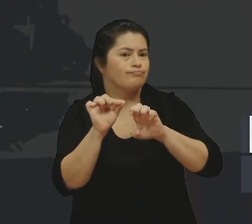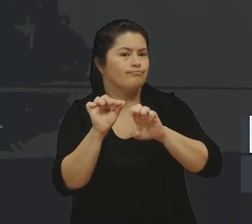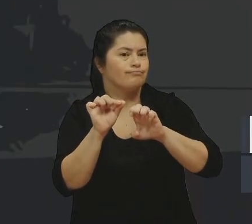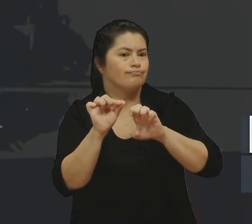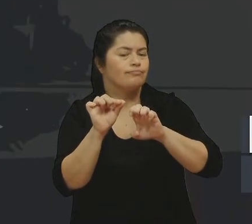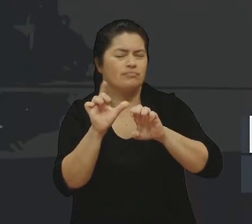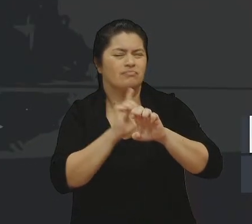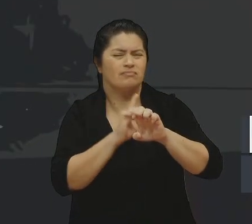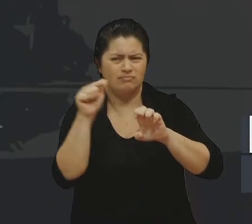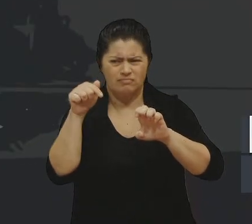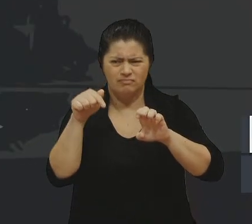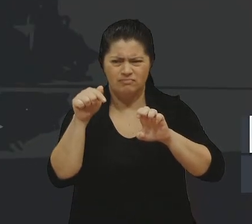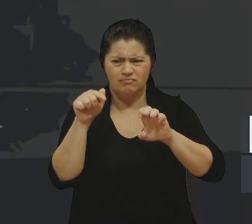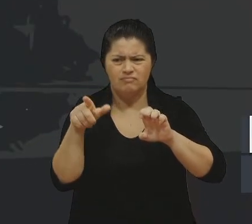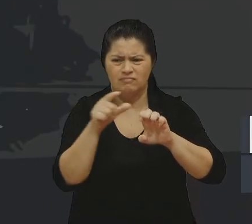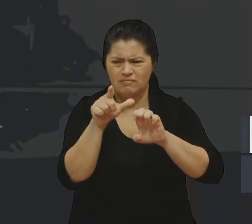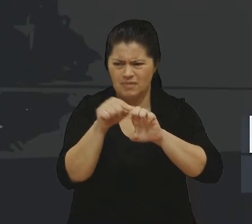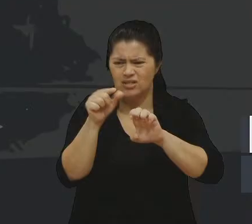então.